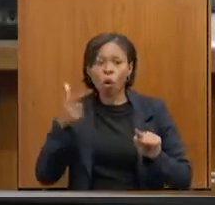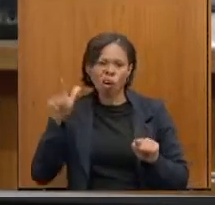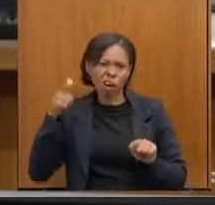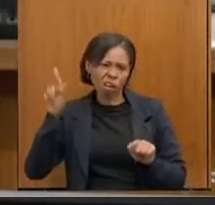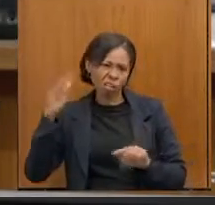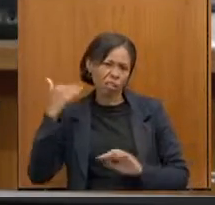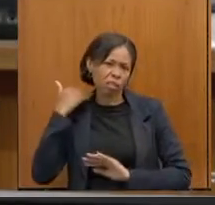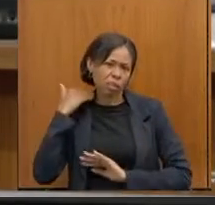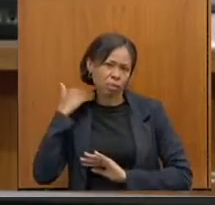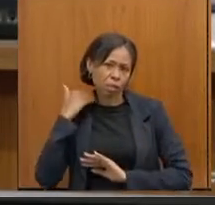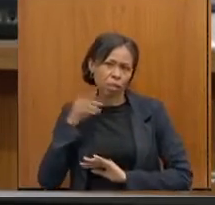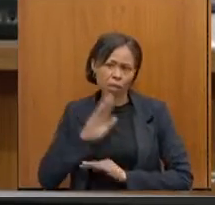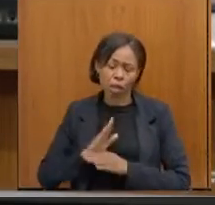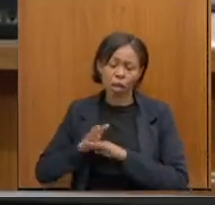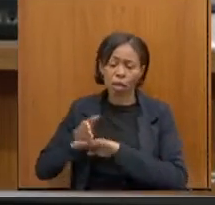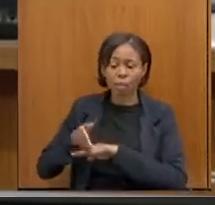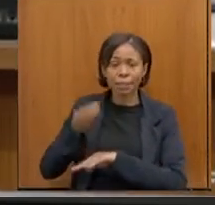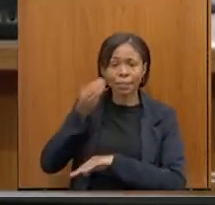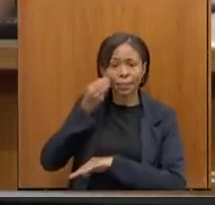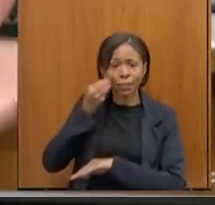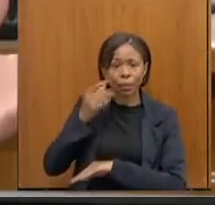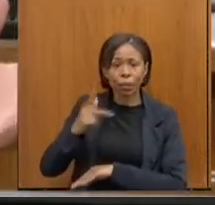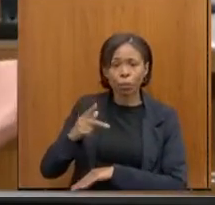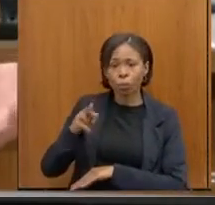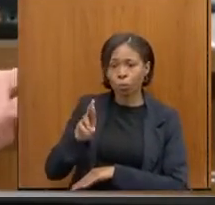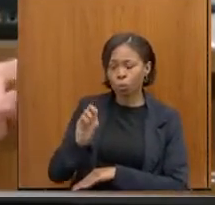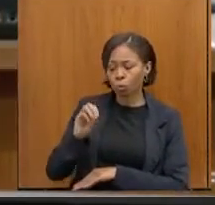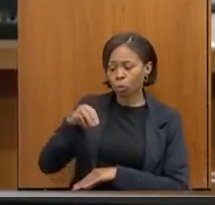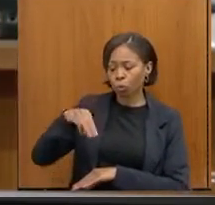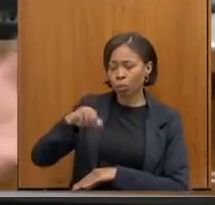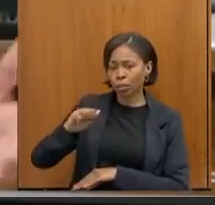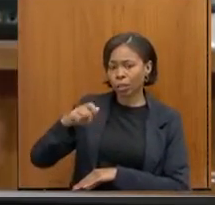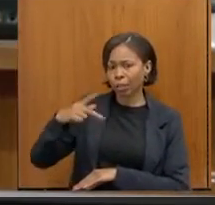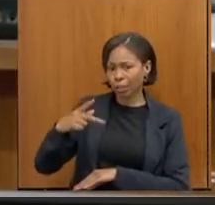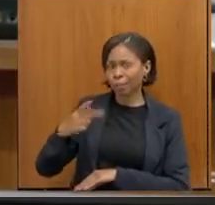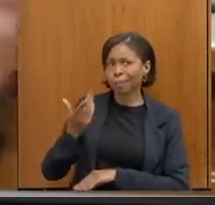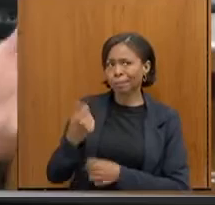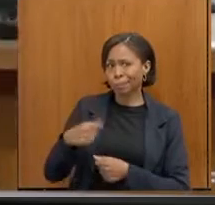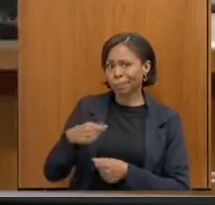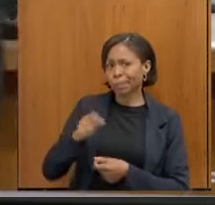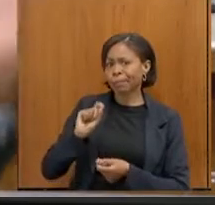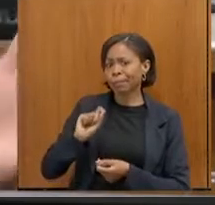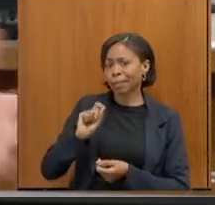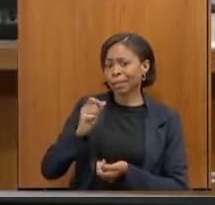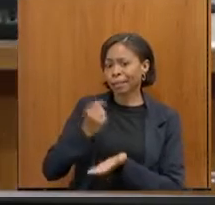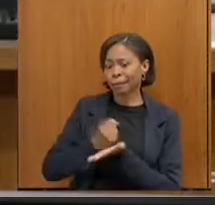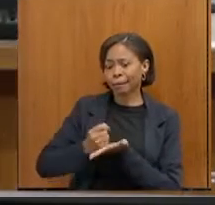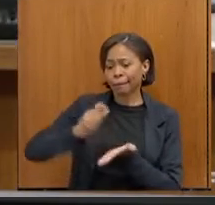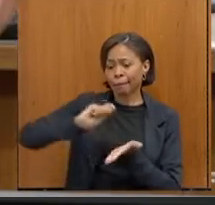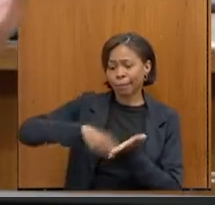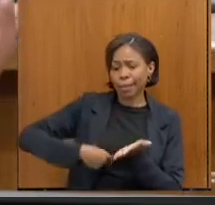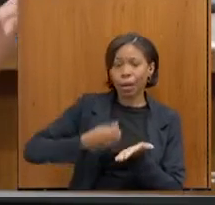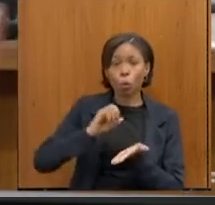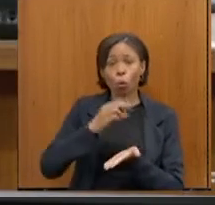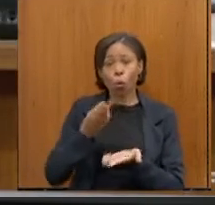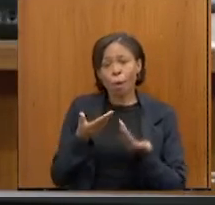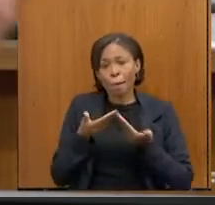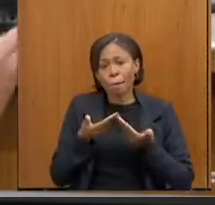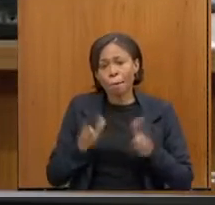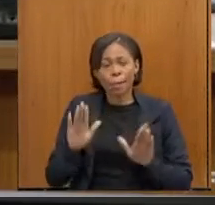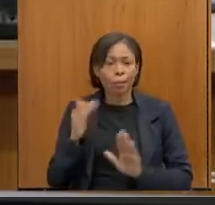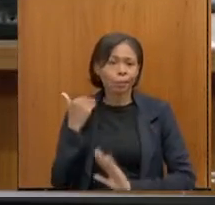você ia para acessar o pronamp teria eventualmente que contratar ou abrir uma conta é